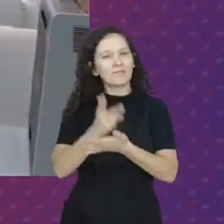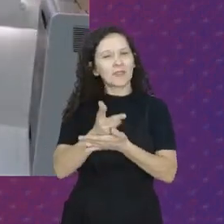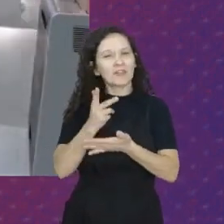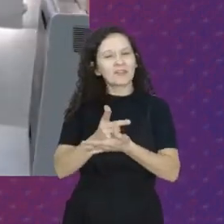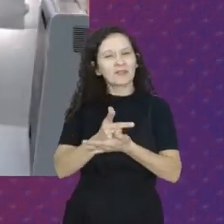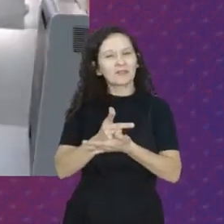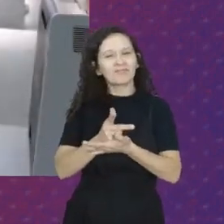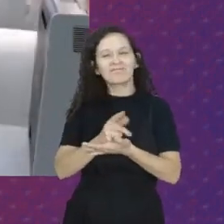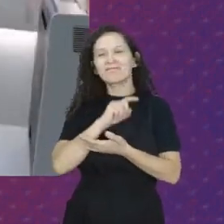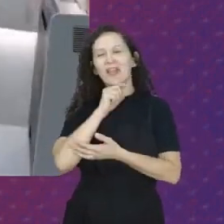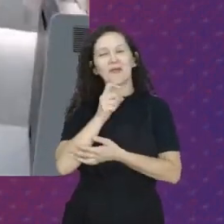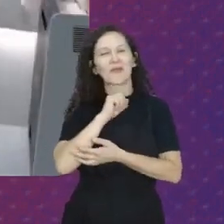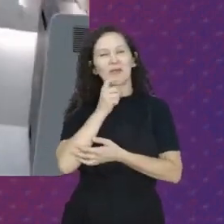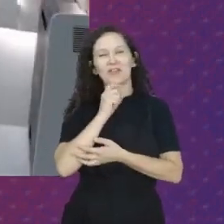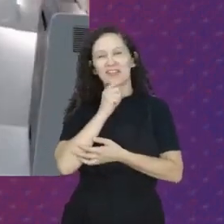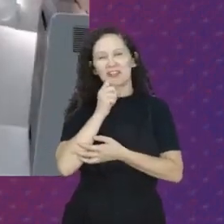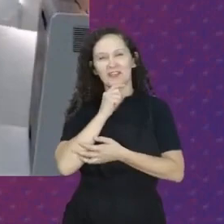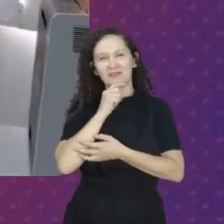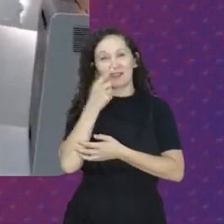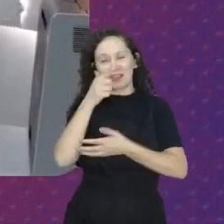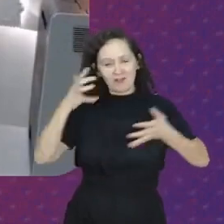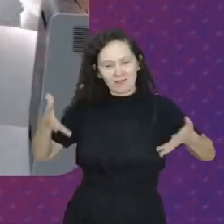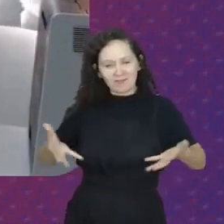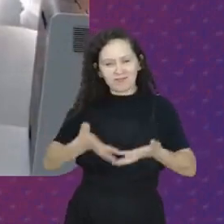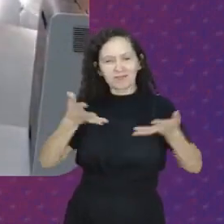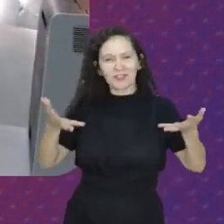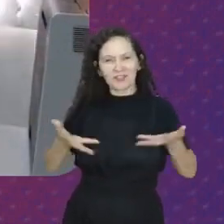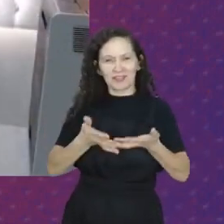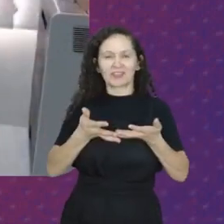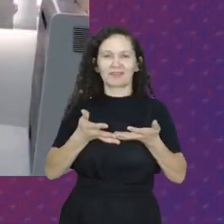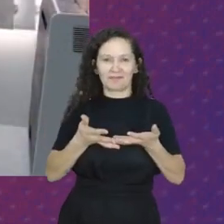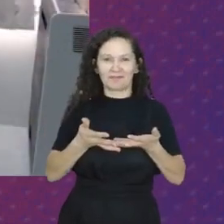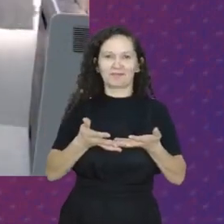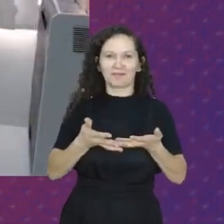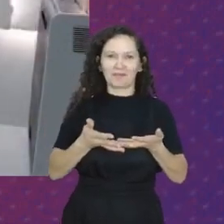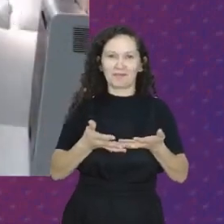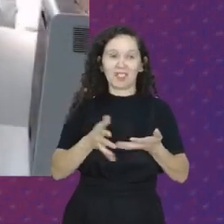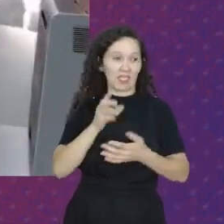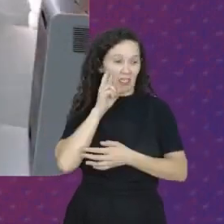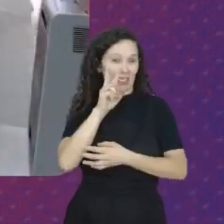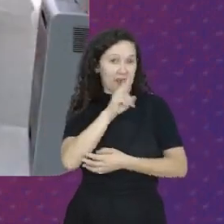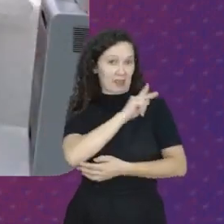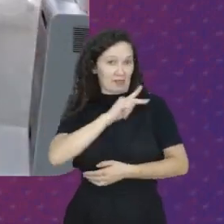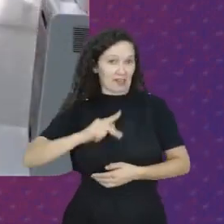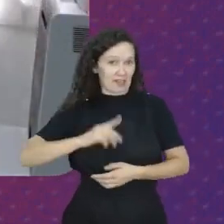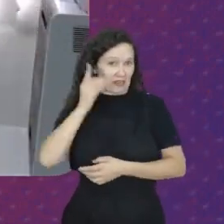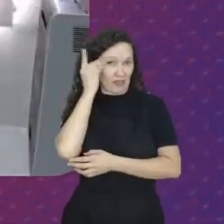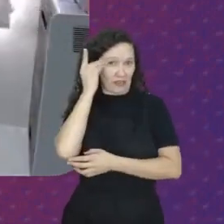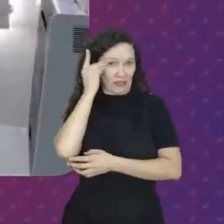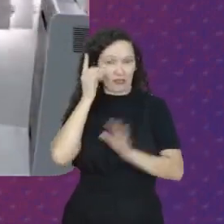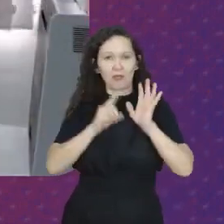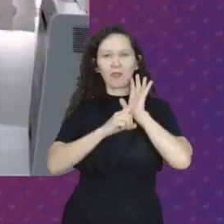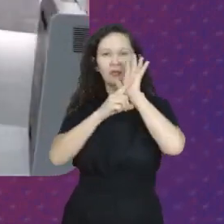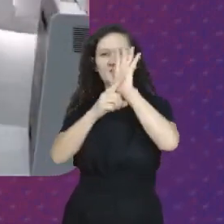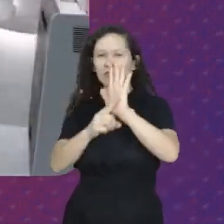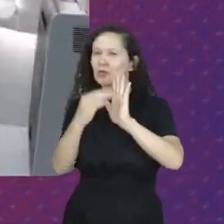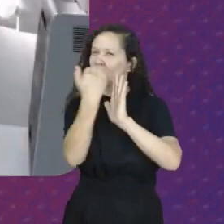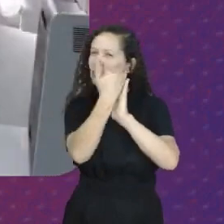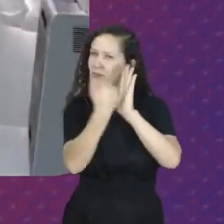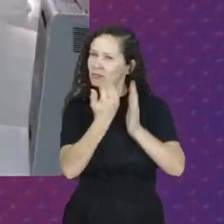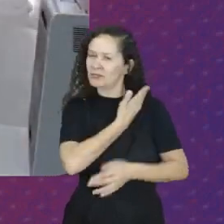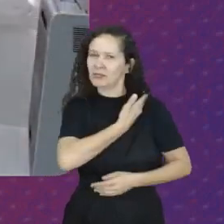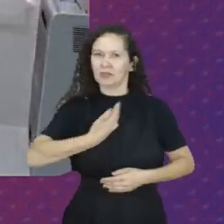o suficiente, nem foi motivador, né? E vejam que a Dilma Rousseff trouxe, né, no bojo do seu programa de